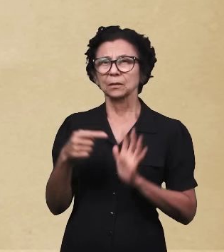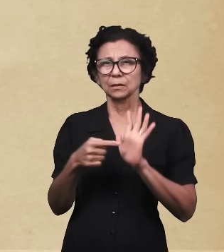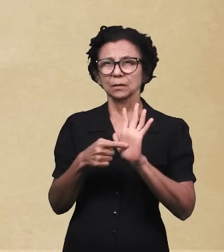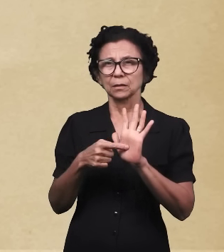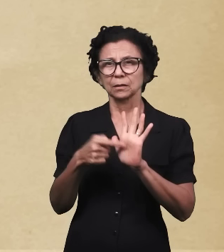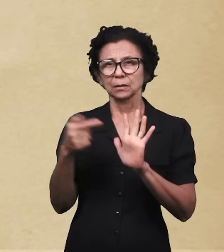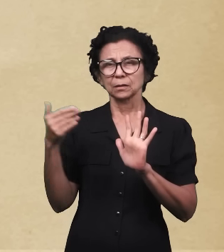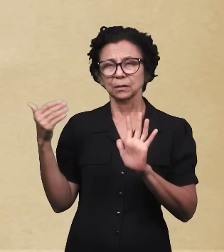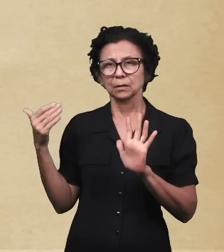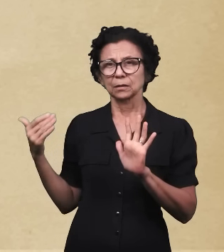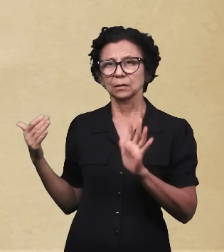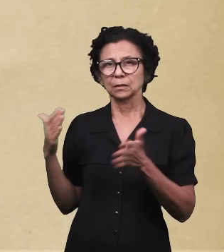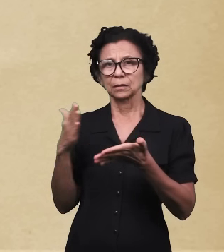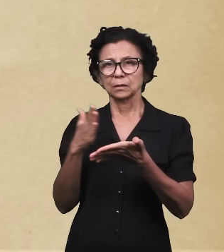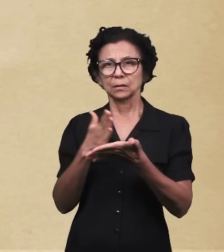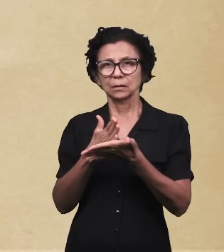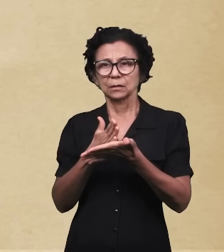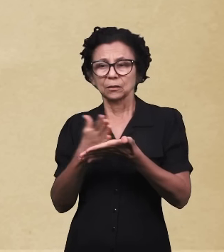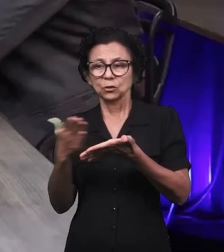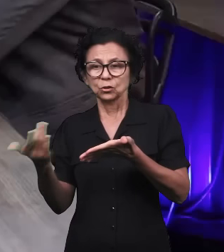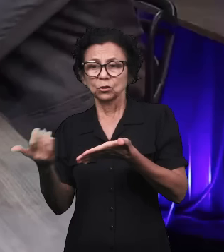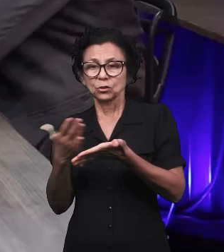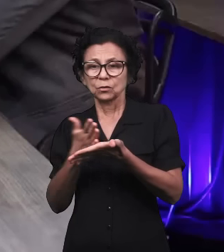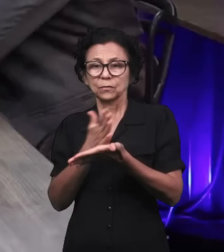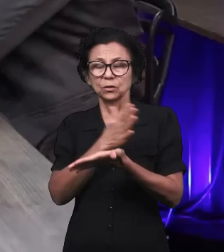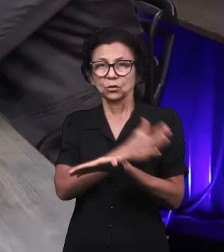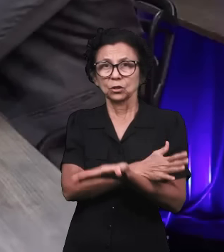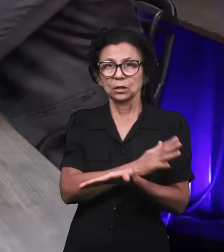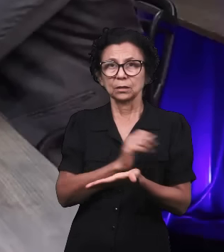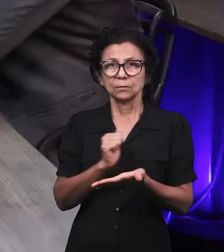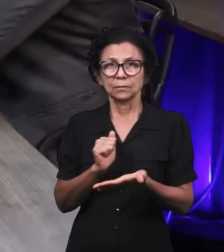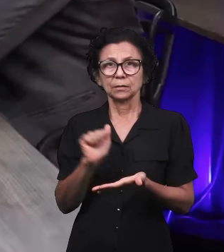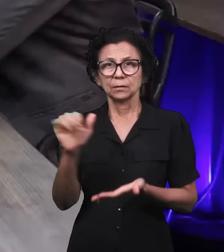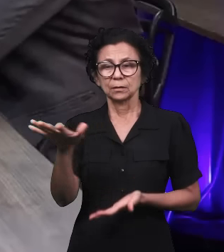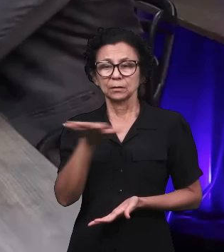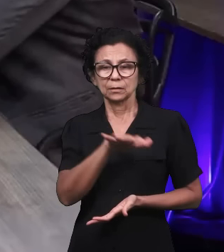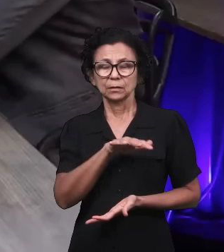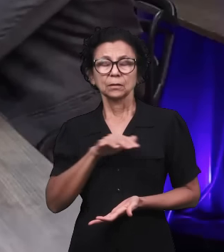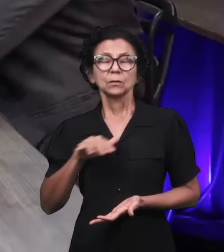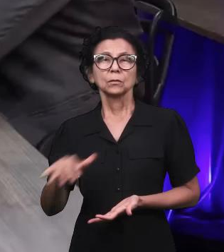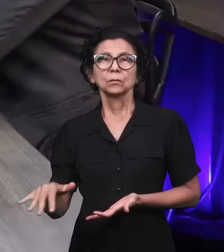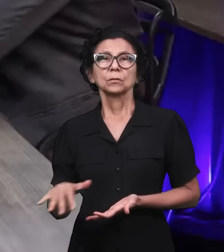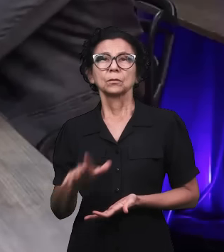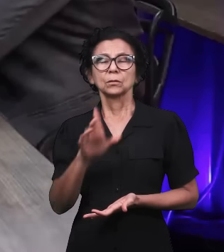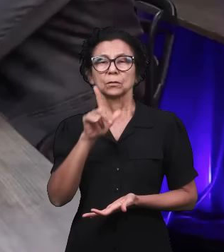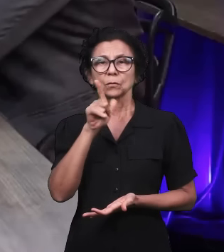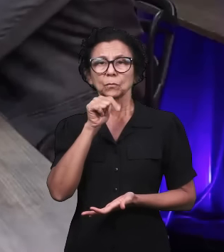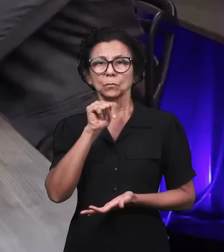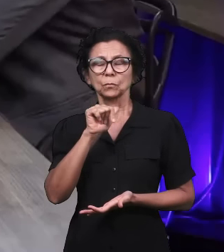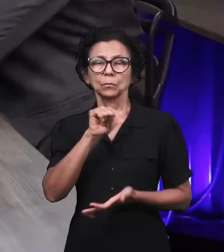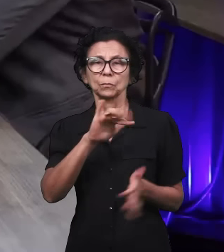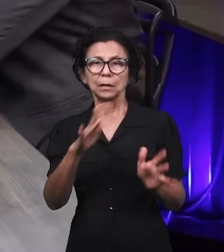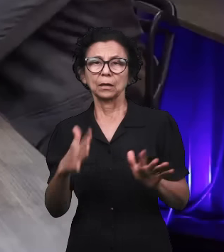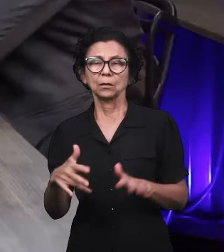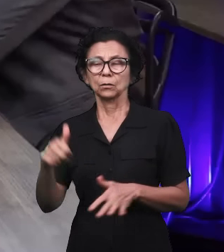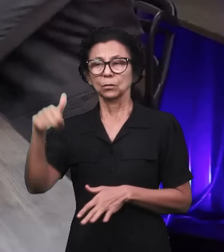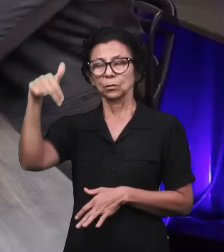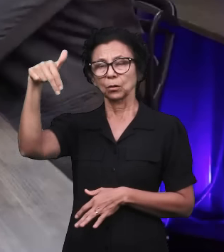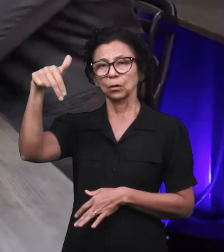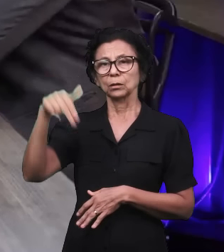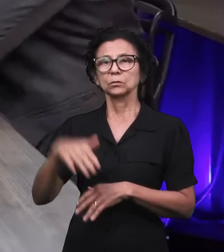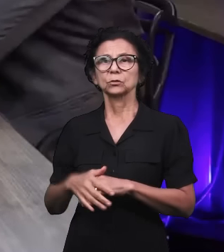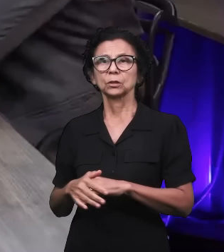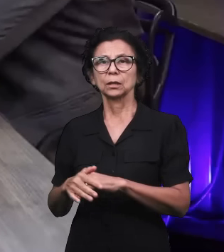o mapa é dividido em regiões, né? Então, a Galileia ao norte, né? E nós